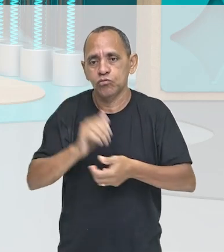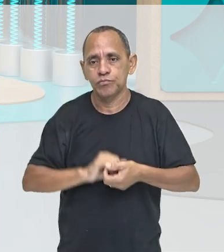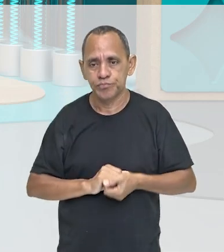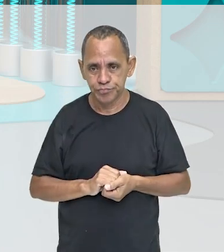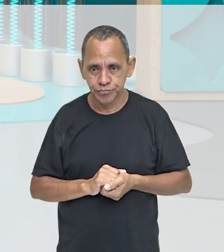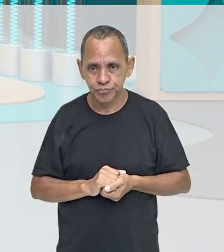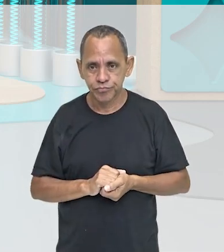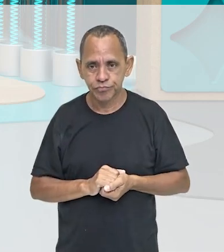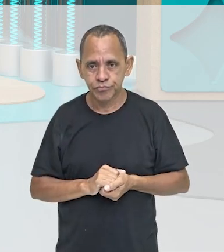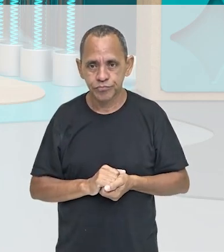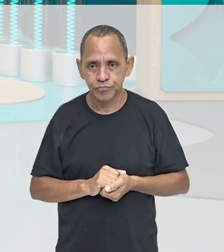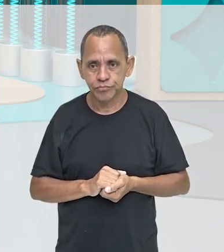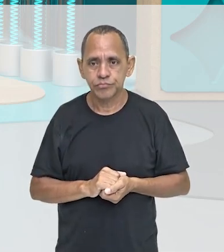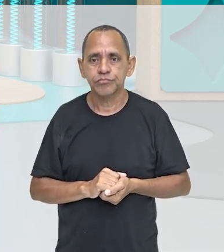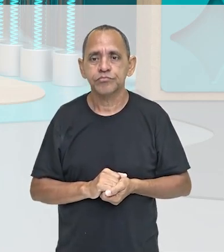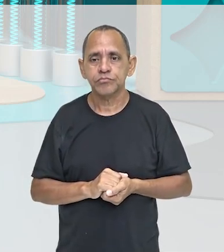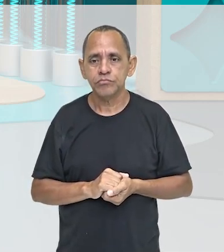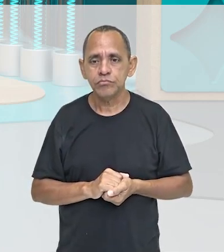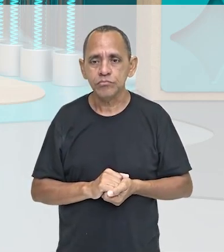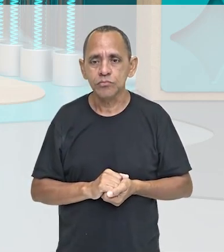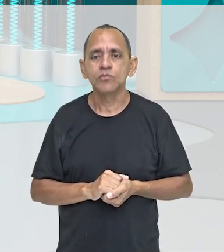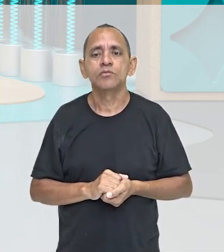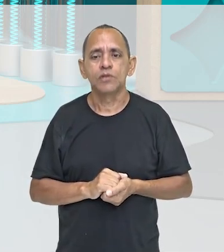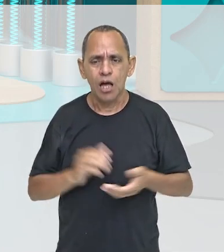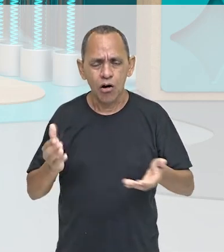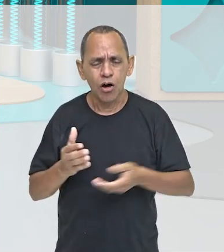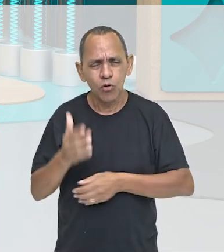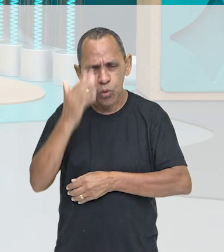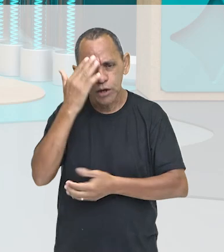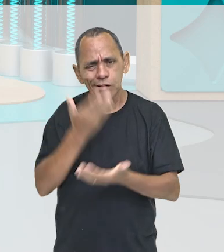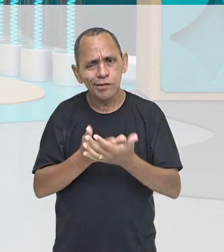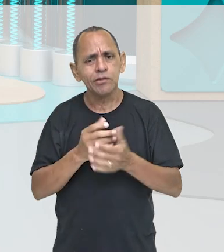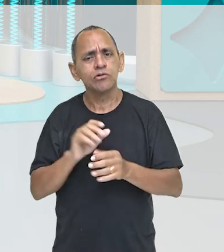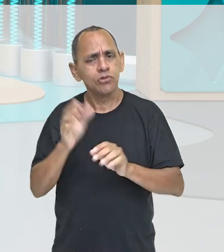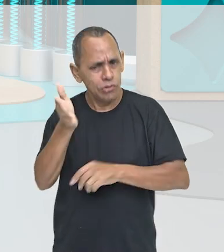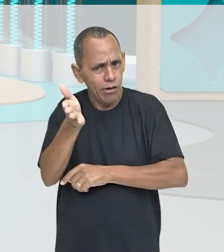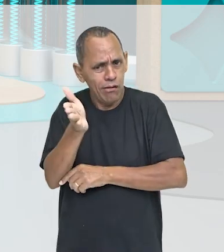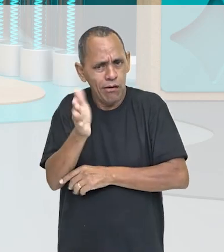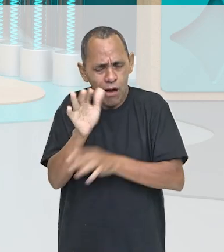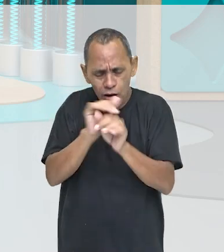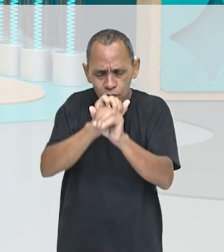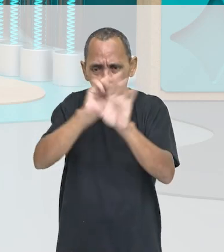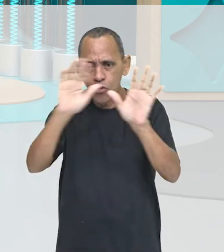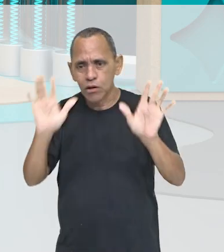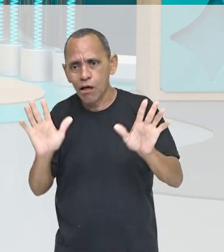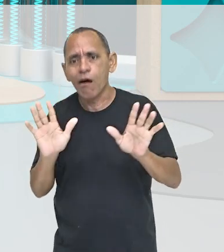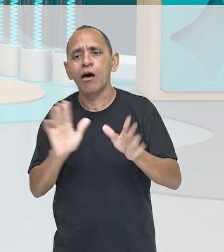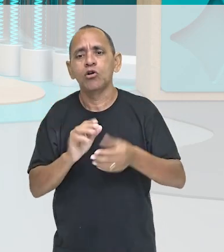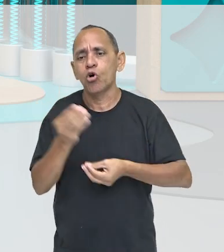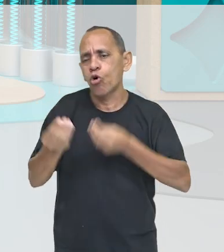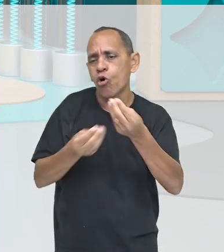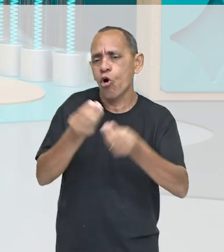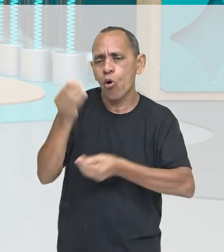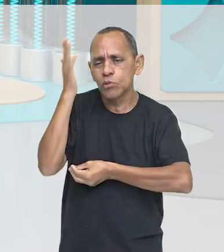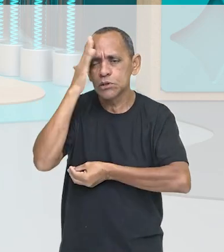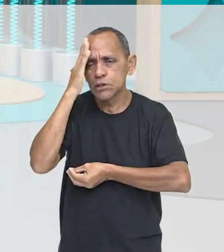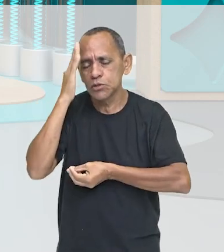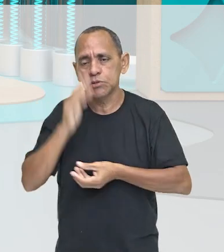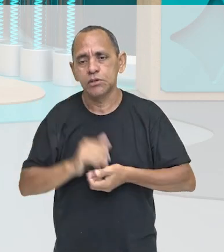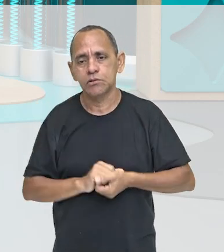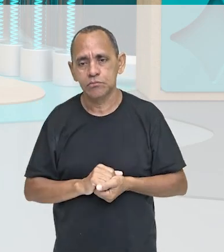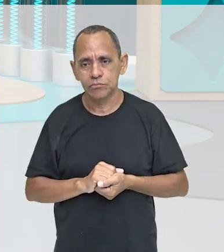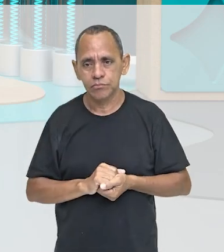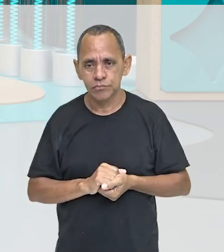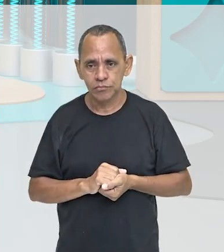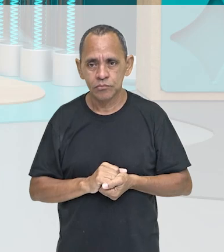vimos, né, vários exemplos, acho que ficou bastante claro que é uma oração uma oração ali que tem, né, essa relação